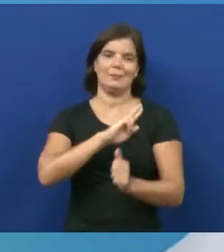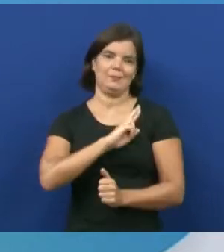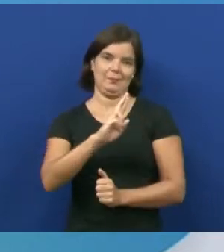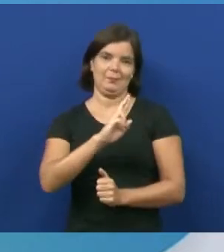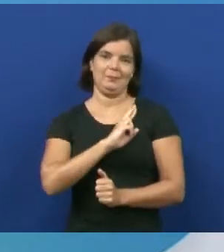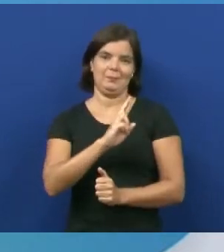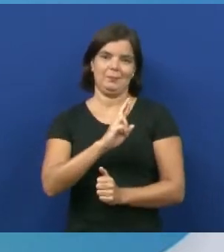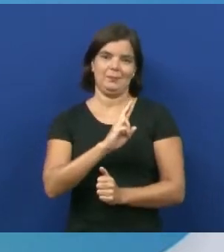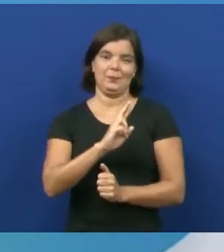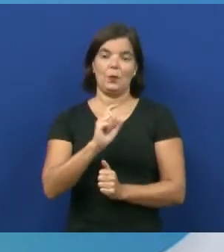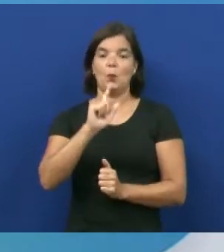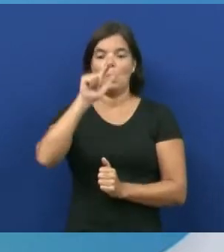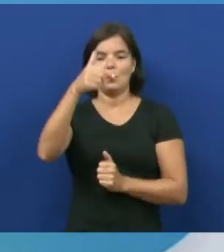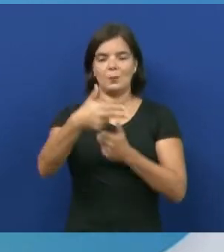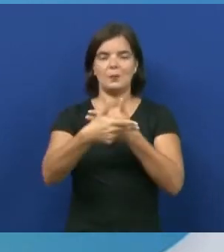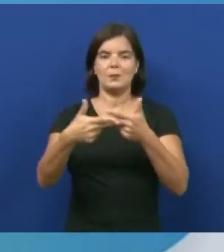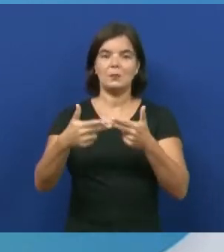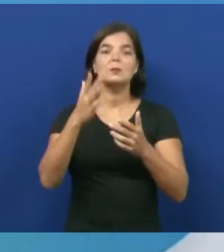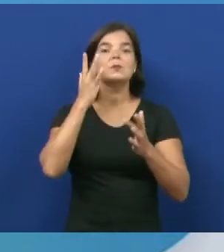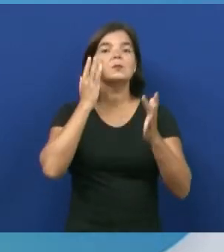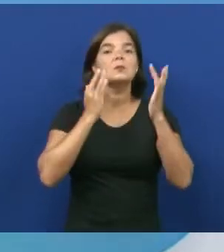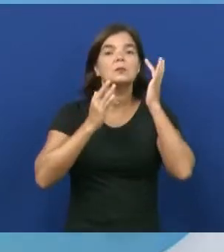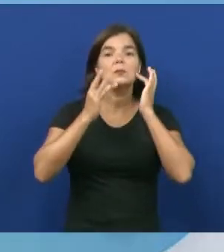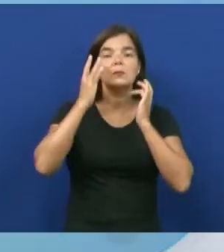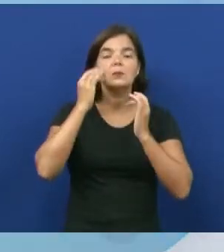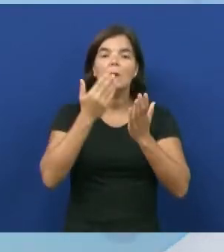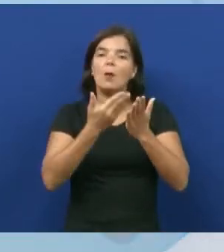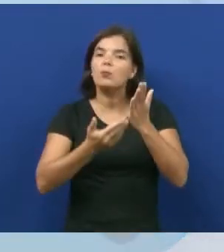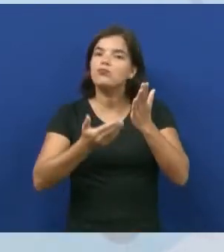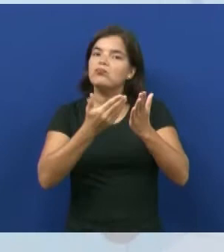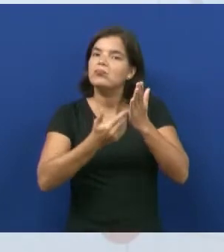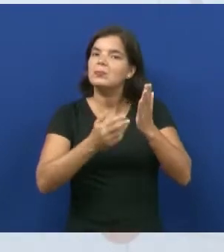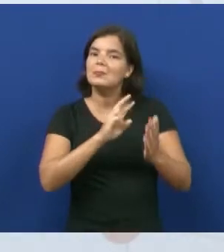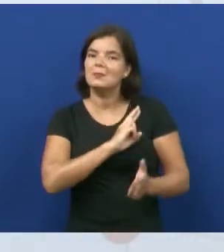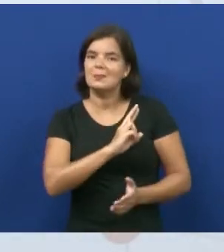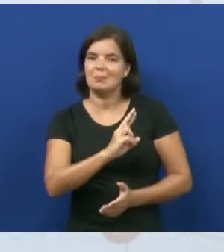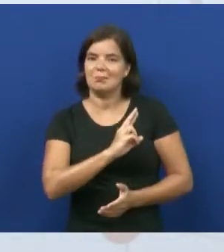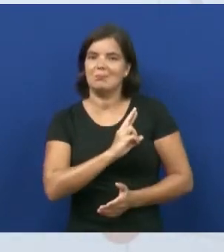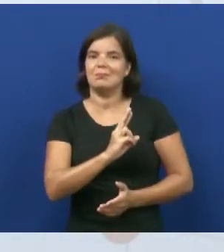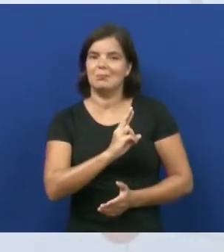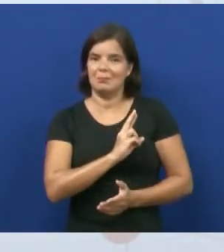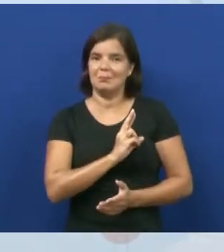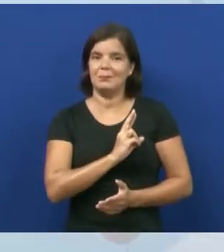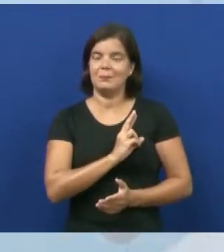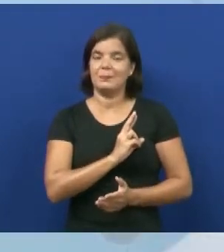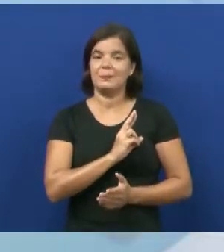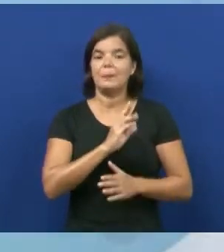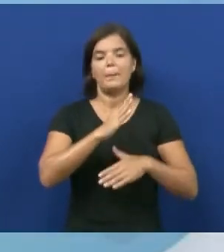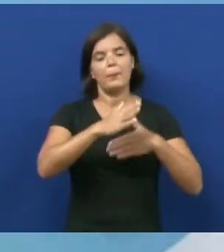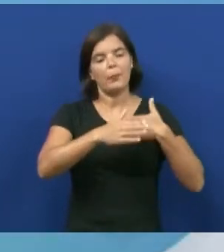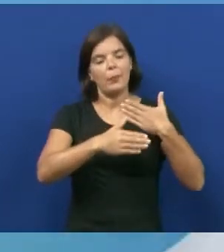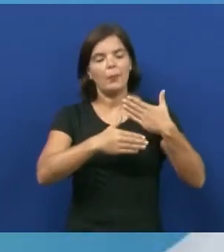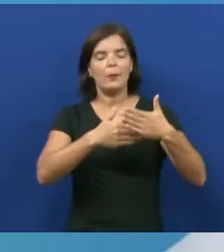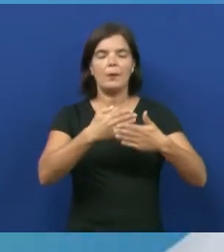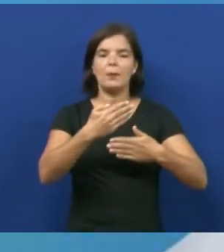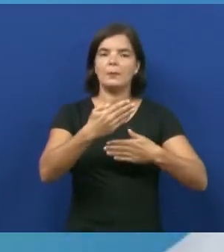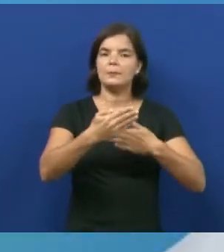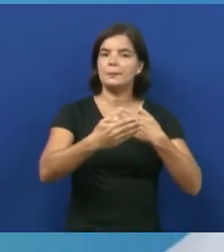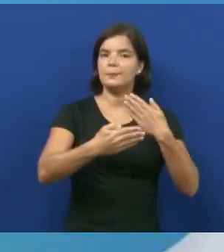outros elementos em cena. O teatro ele vai perdendo um pouco o caráter religioso. E nesse